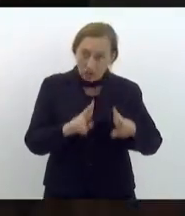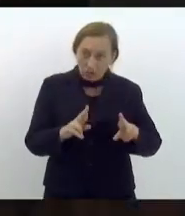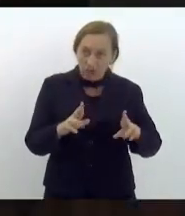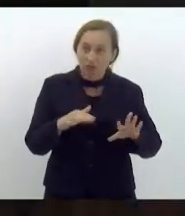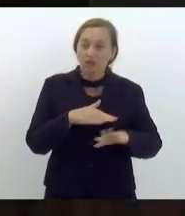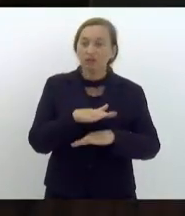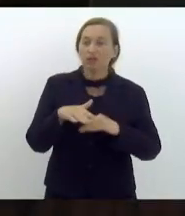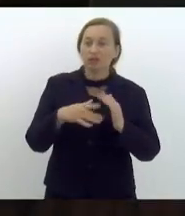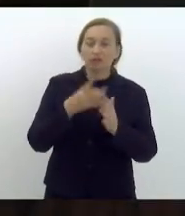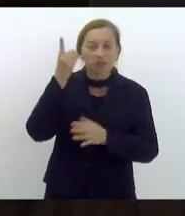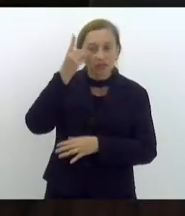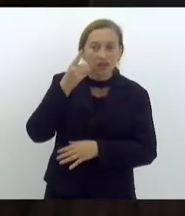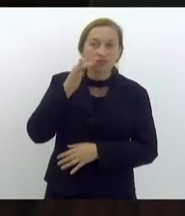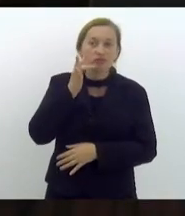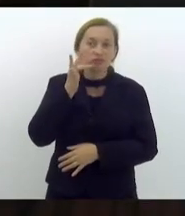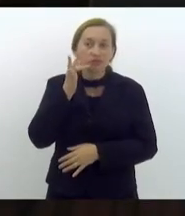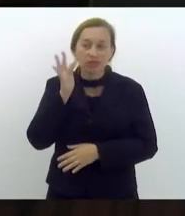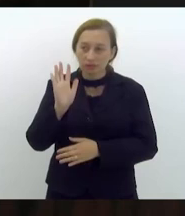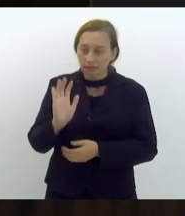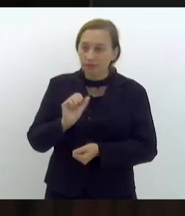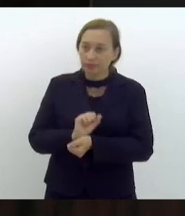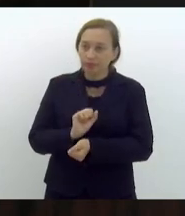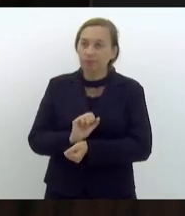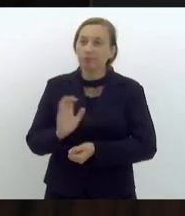Jorge Felipe Neto